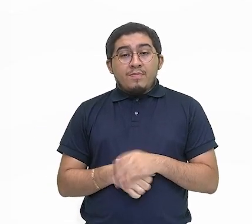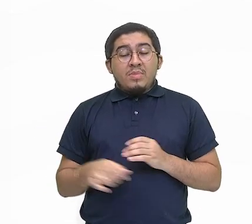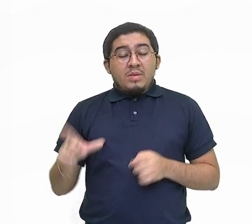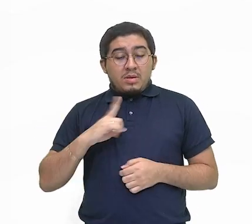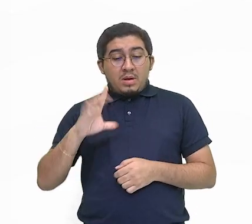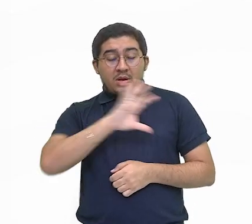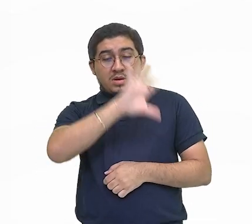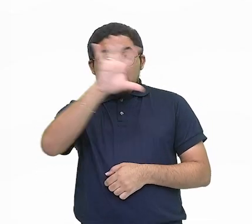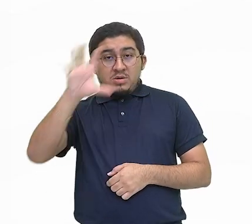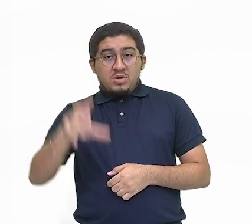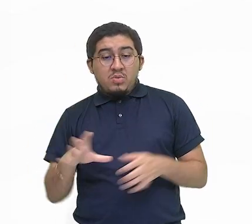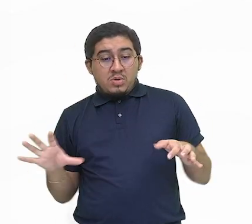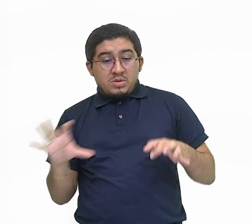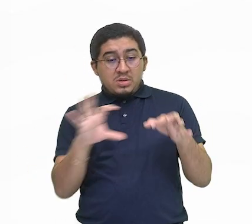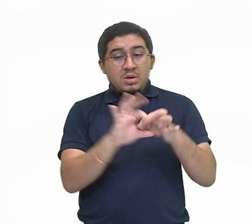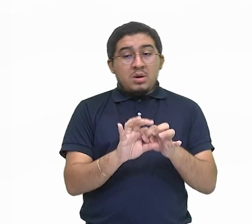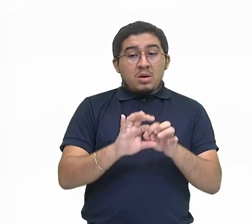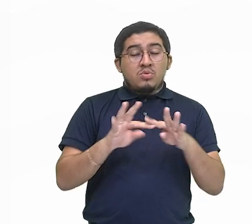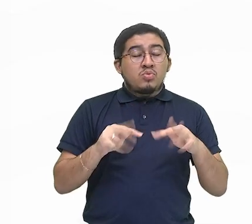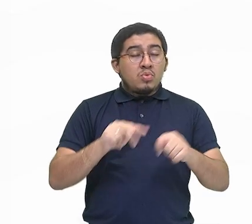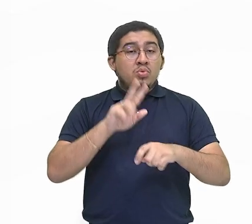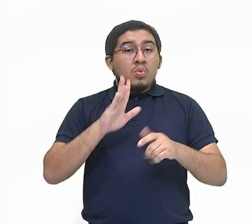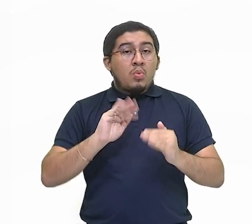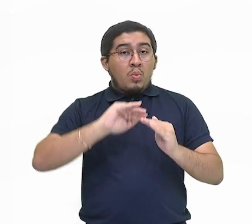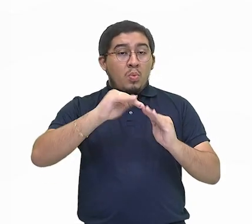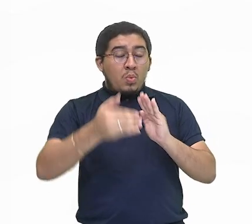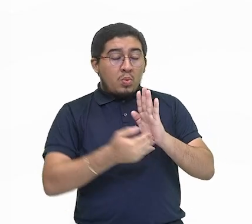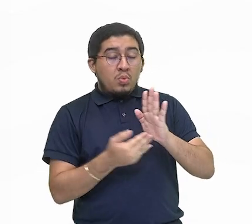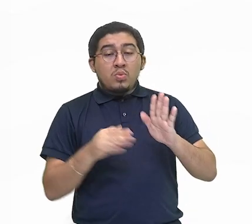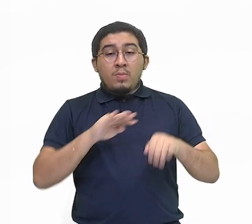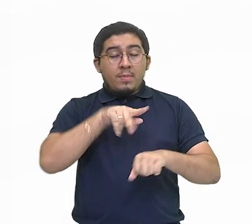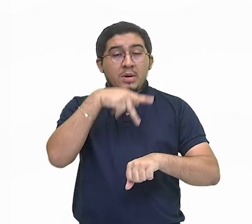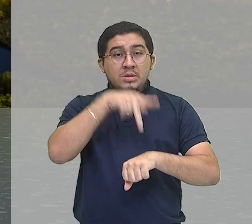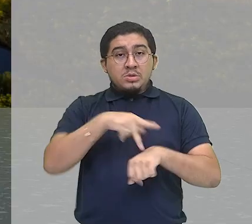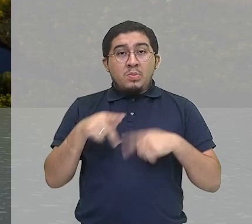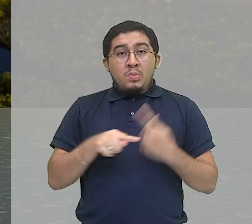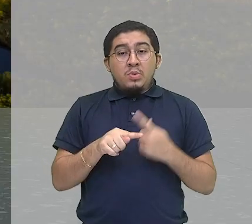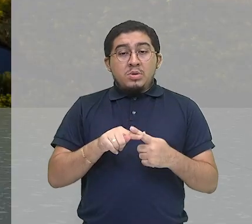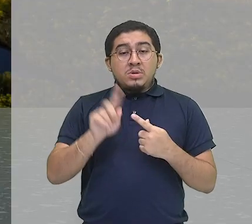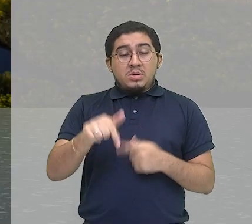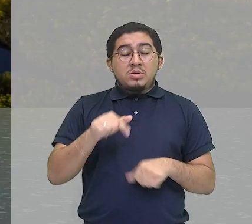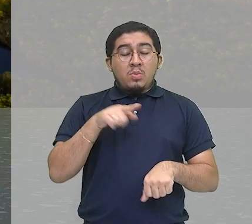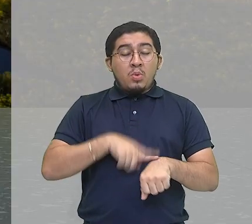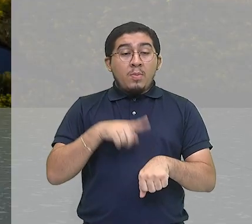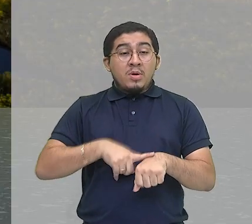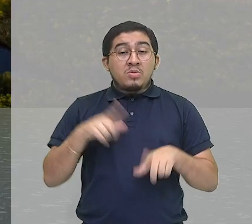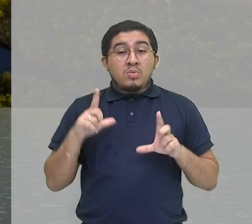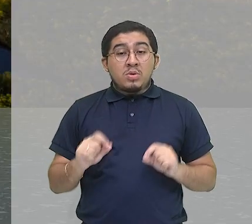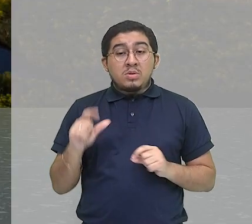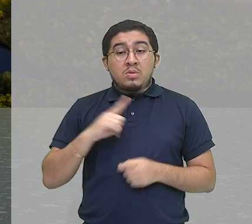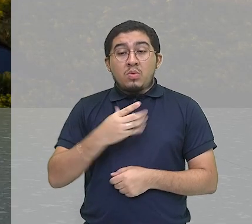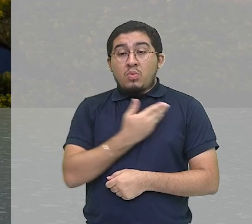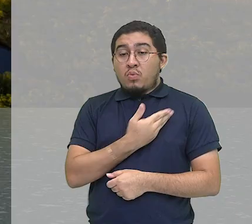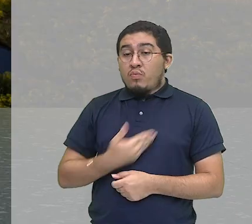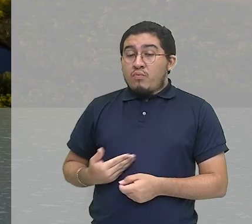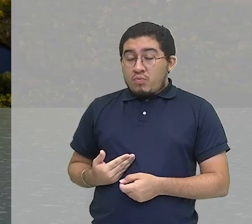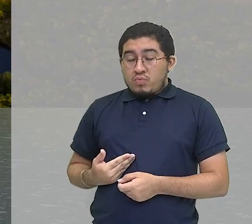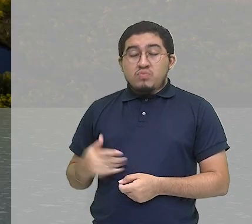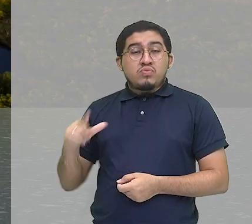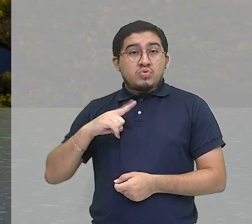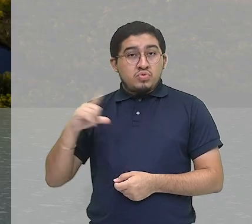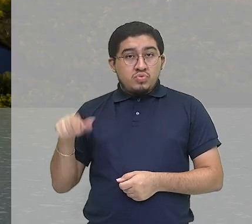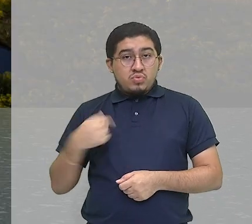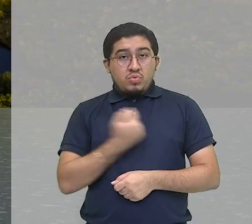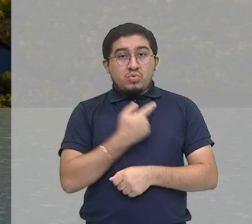região ao restante do país, porque naquele momento, dessa forma de governo que existia no